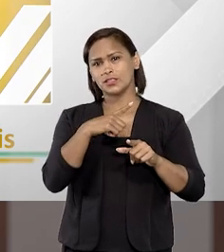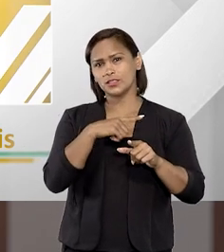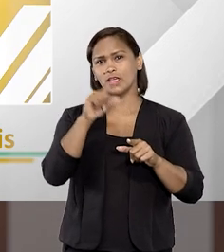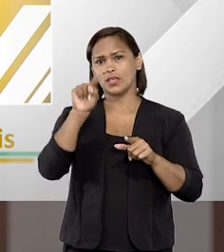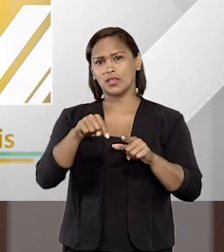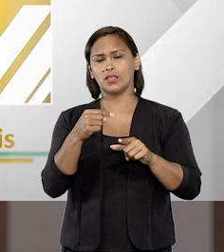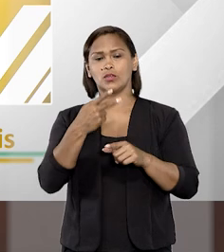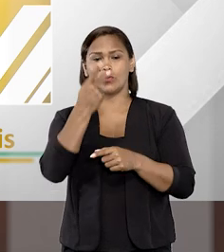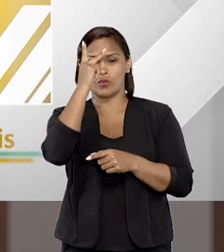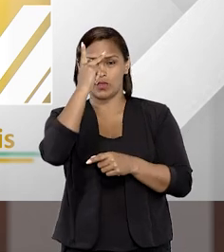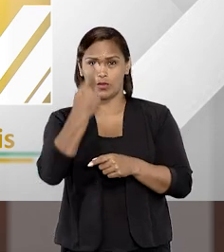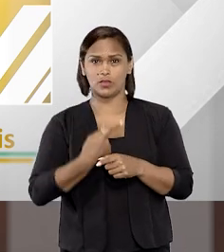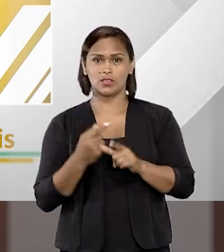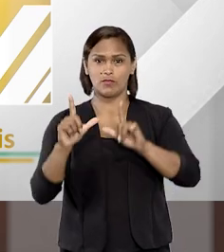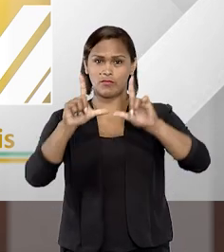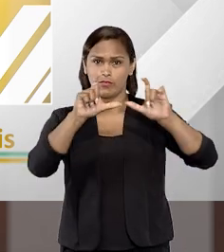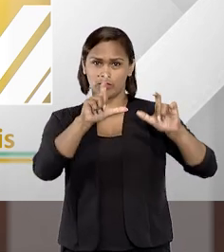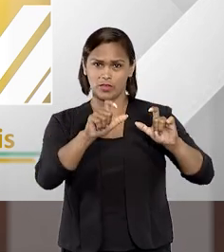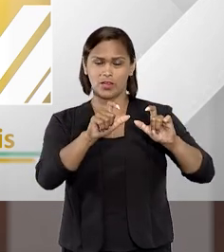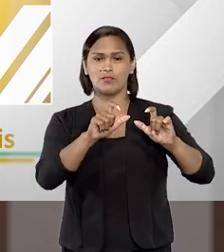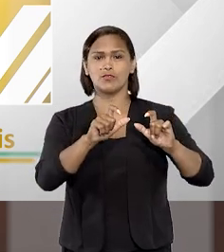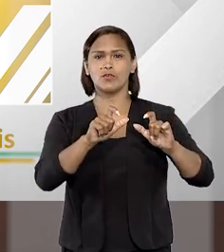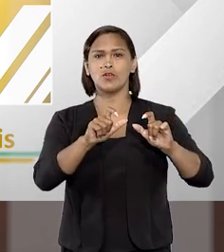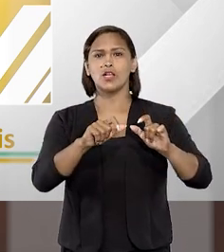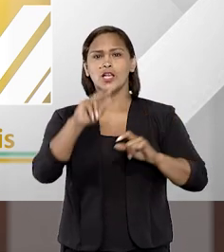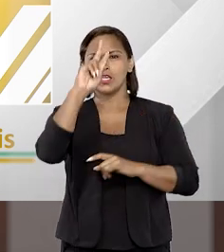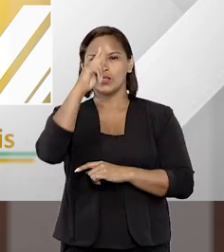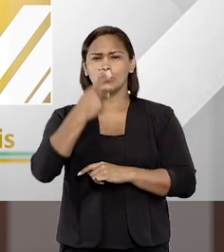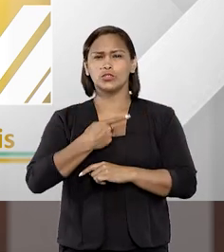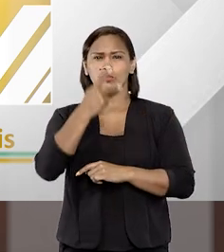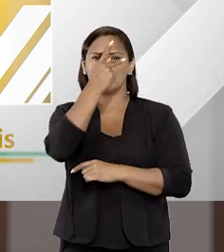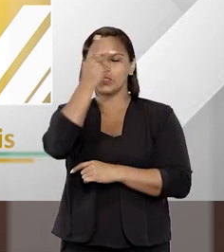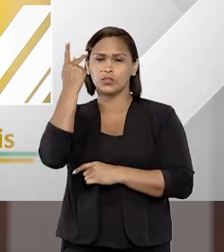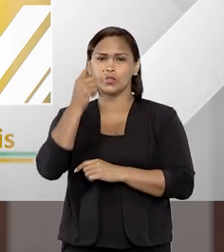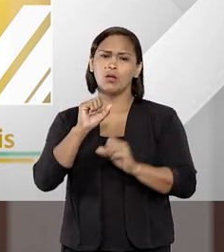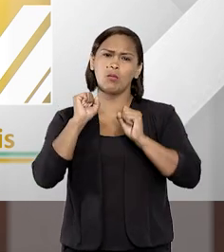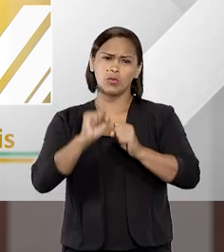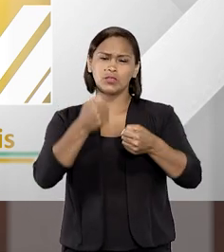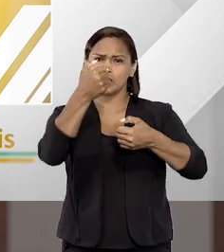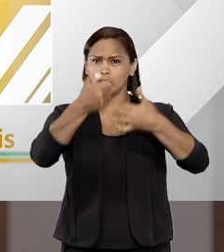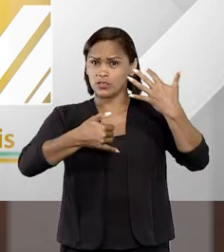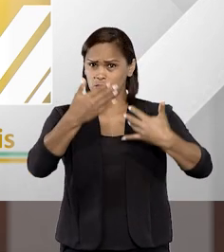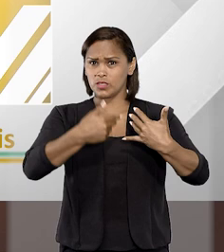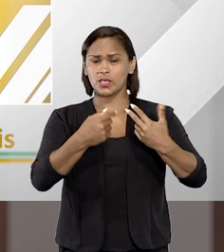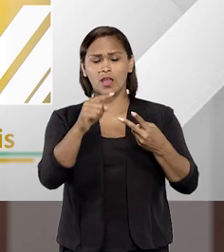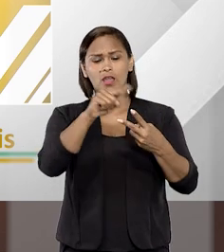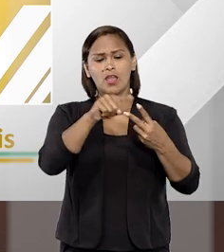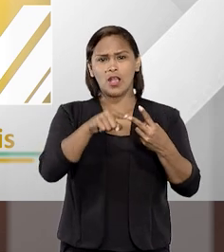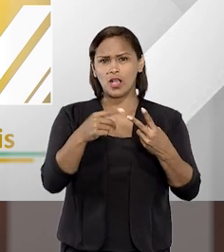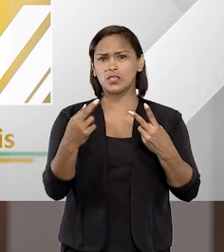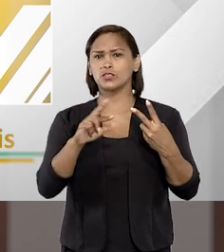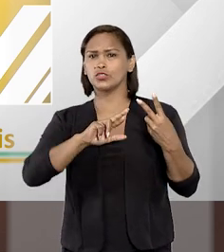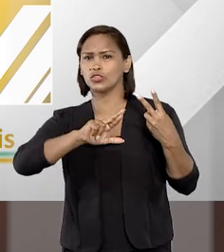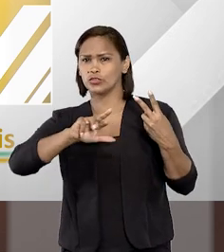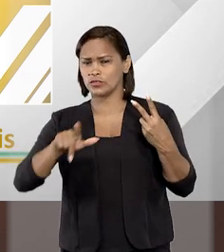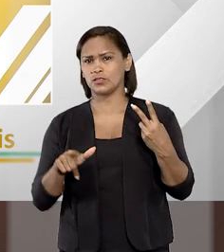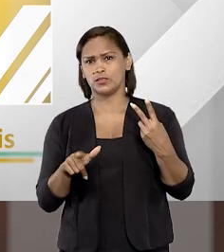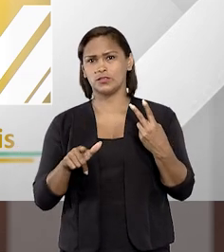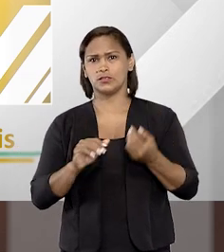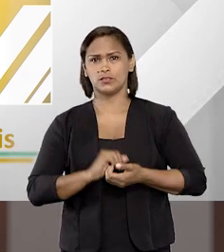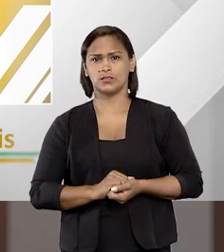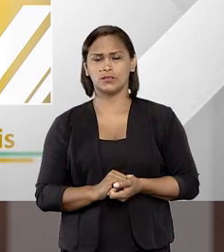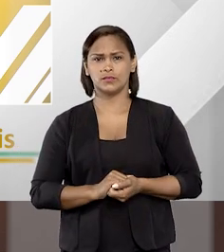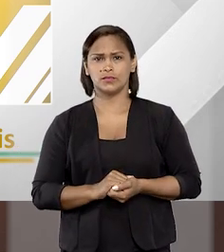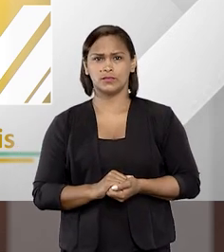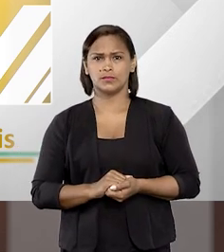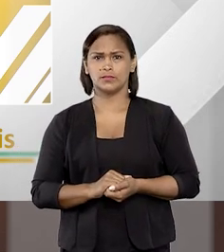entre o reconhecimento fotográfico e o reconhecimento de pessoas né hoje não poderia então explicar quais são essas distinções